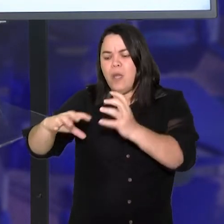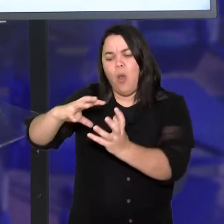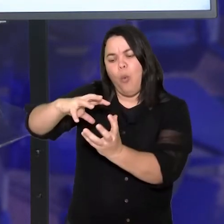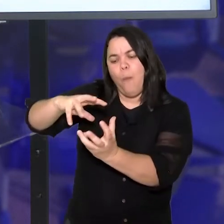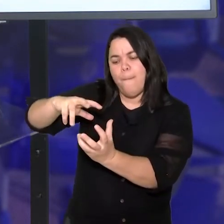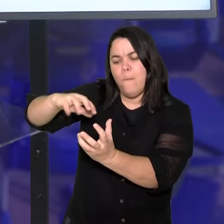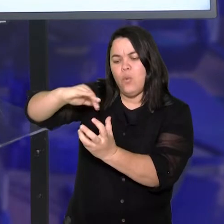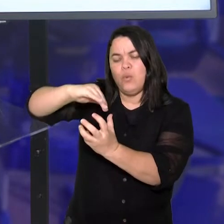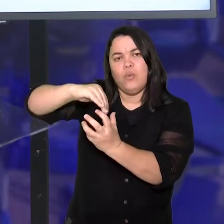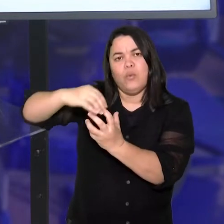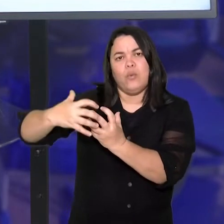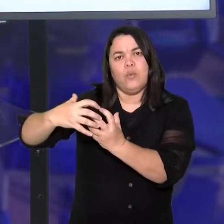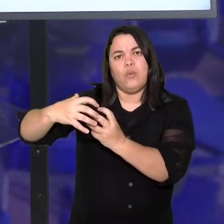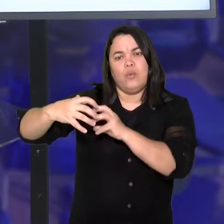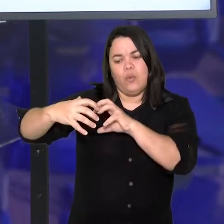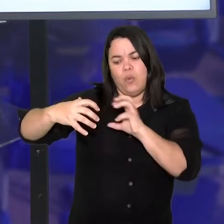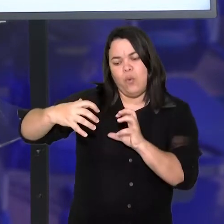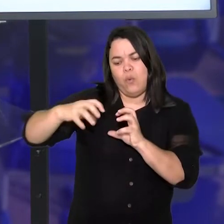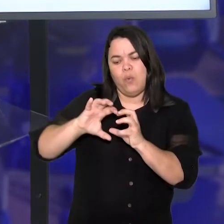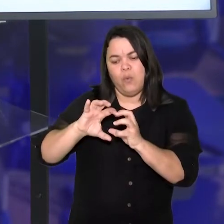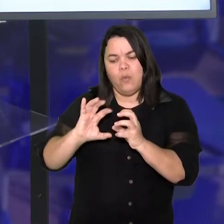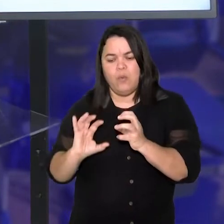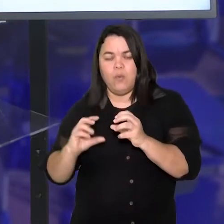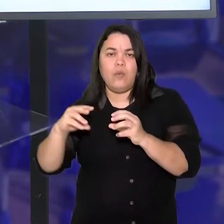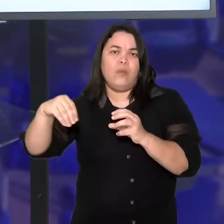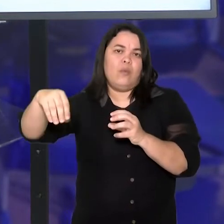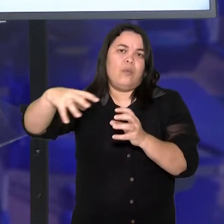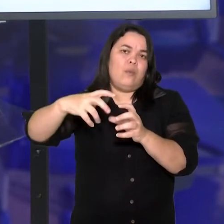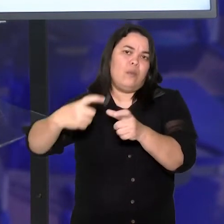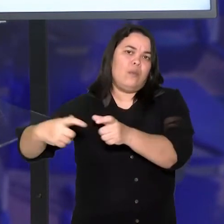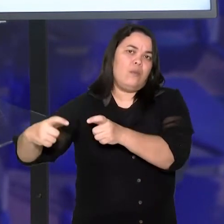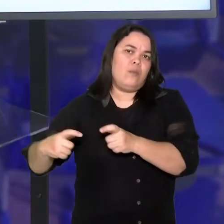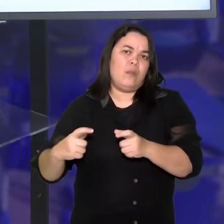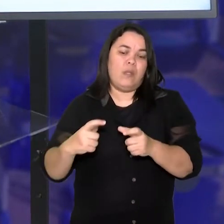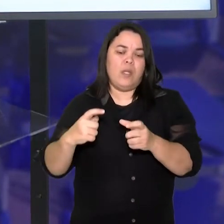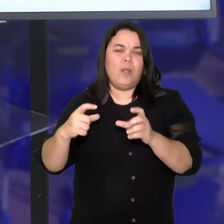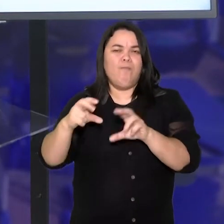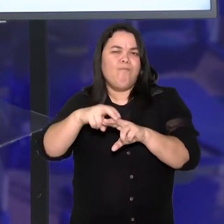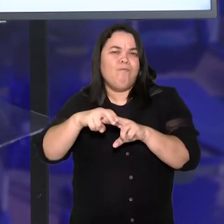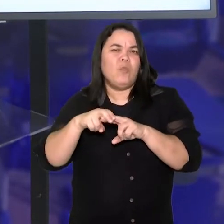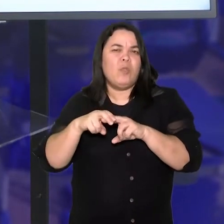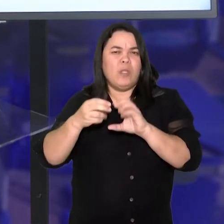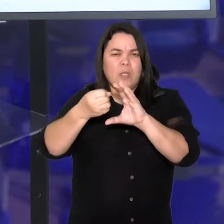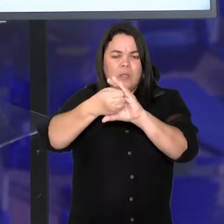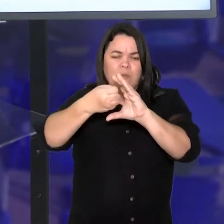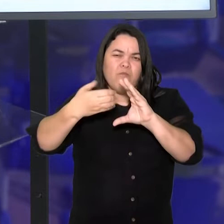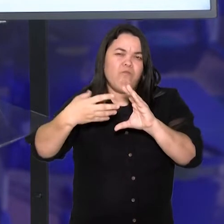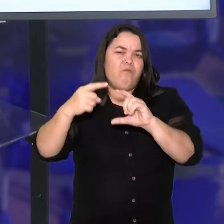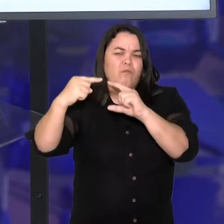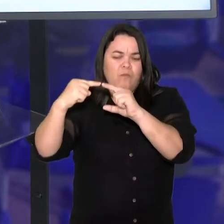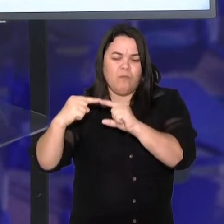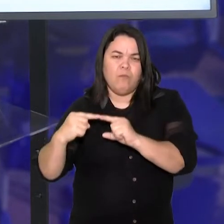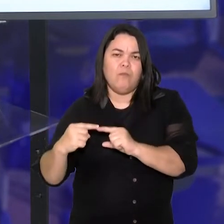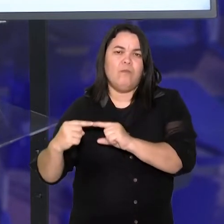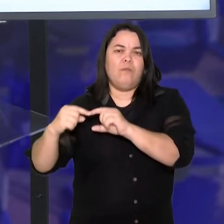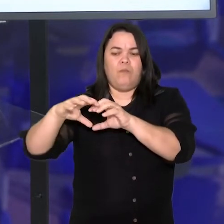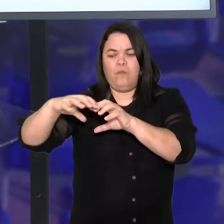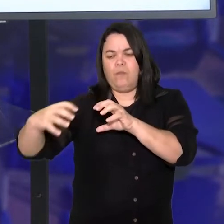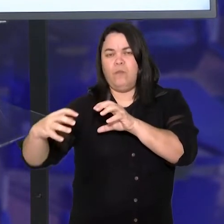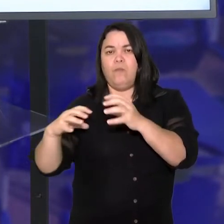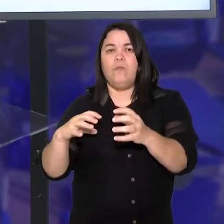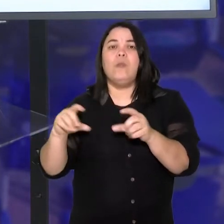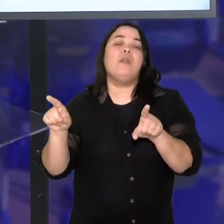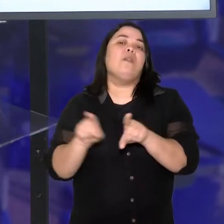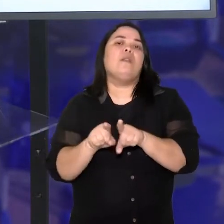né, ou de um determinado espaço territorial a partir de critérios previamente estabelecidos. O norte geoeconômico está voltado para